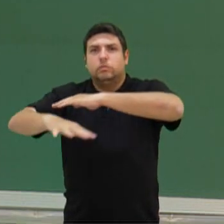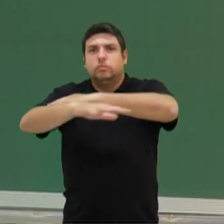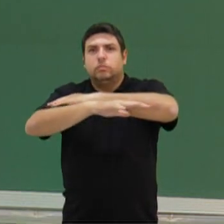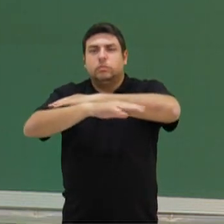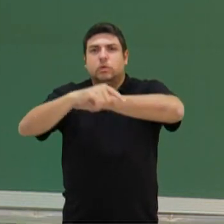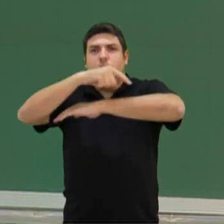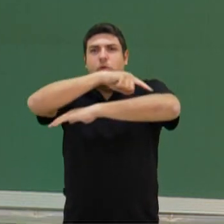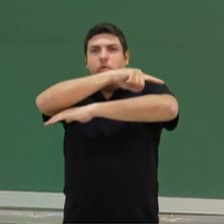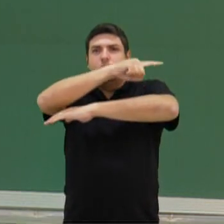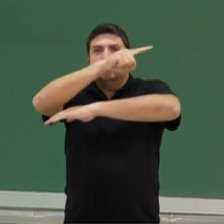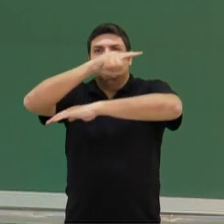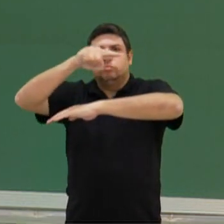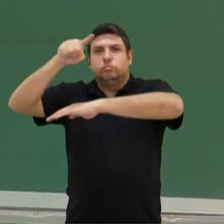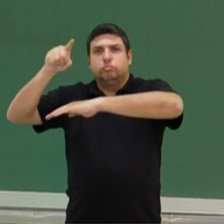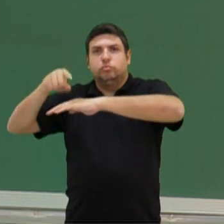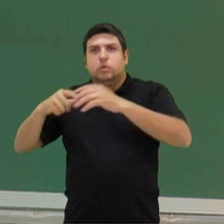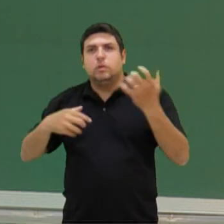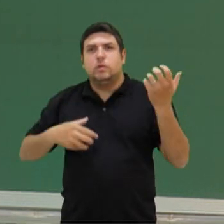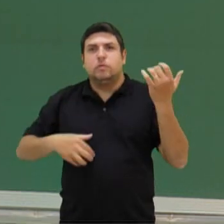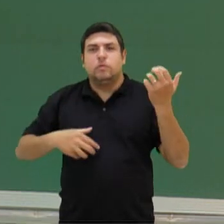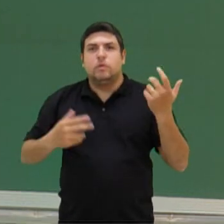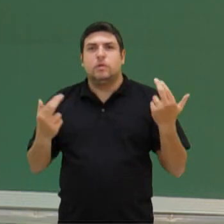que é a de cima.